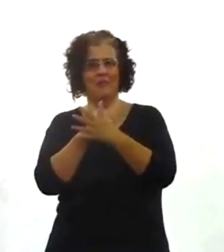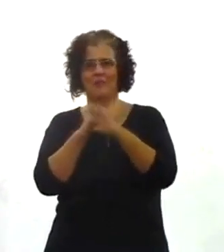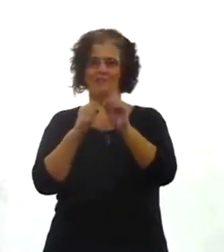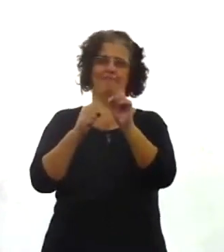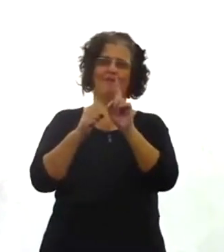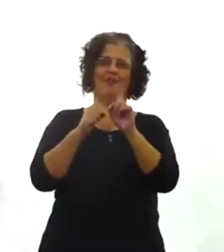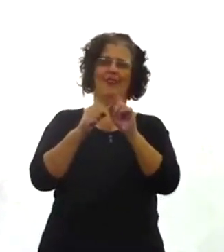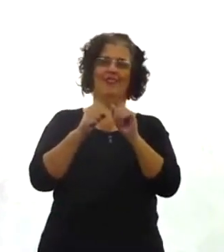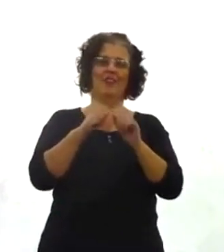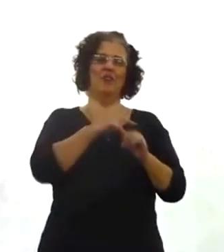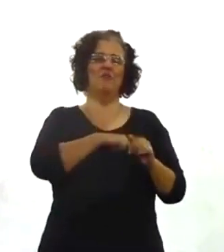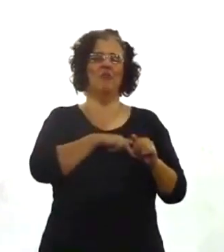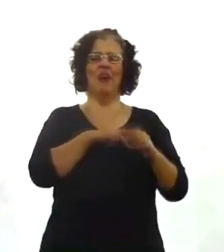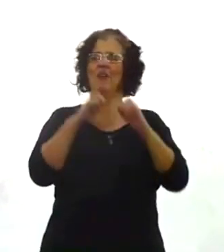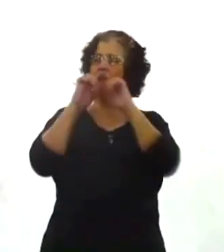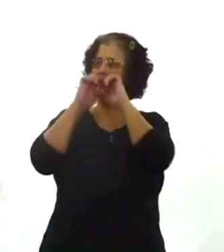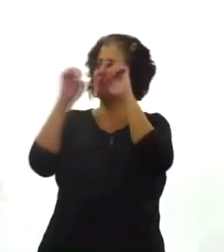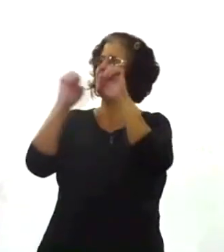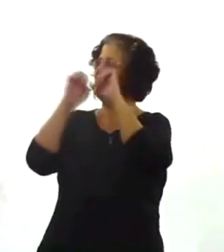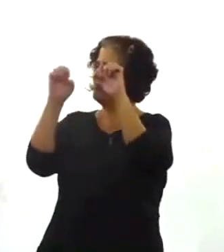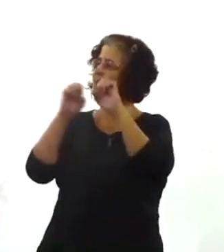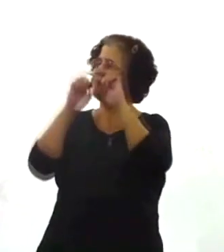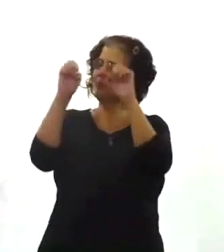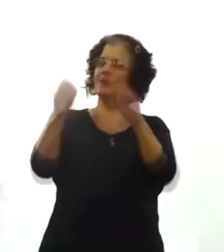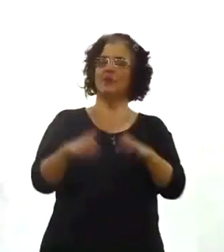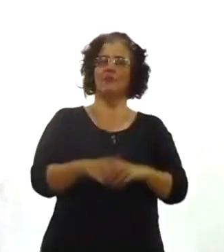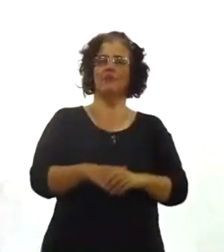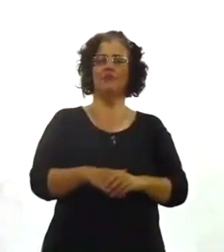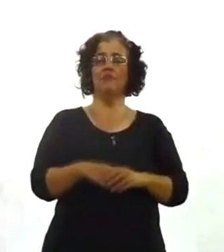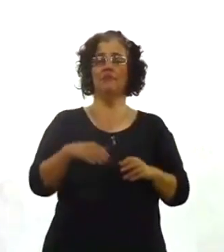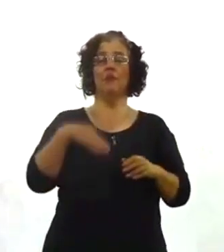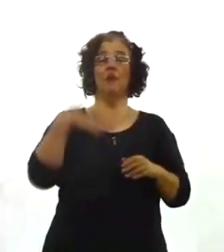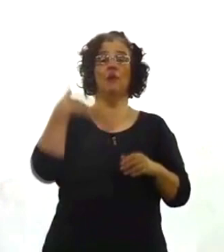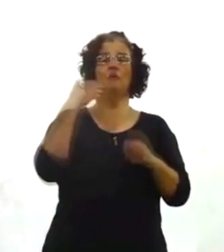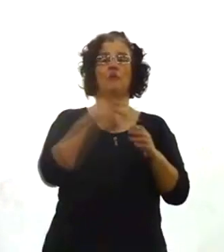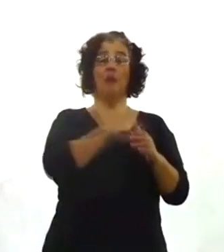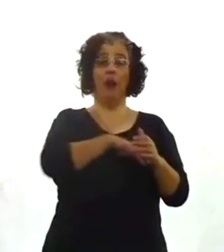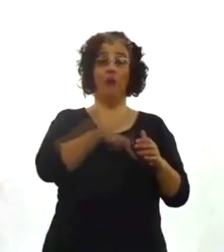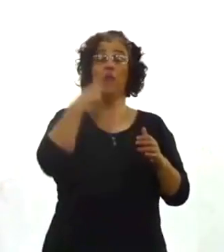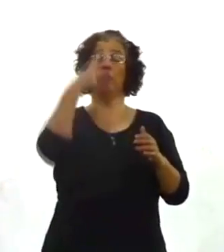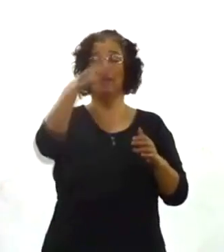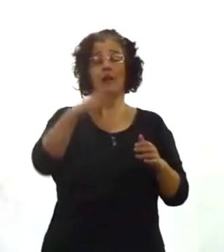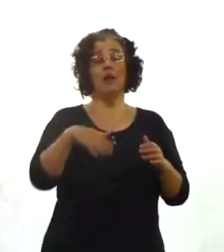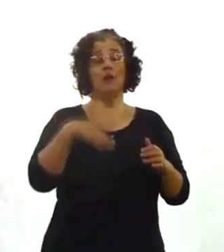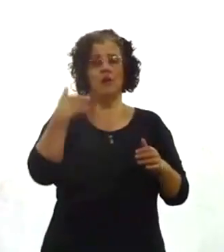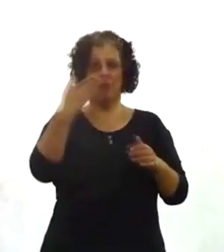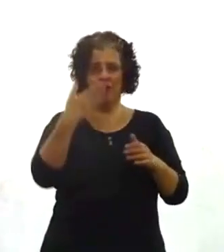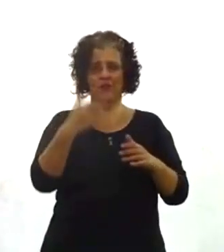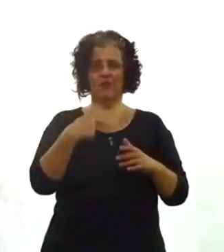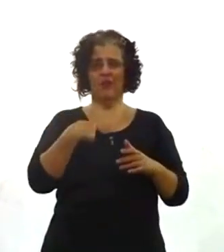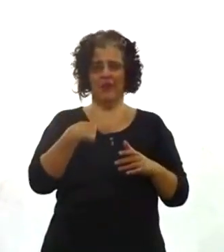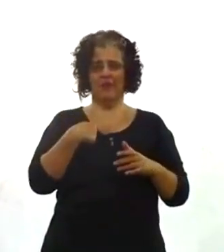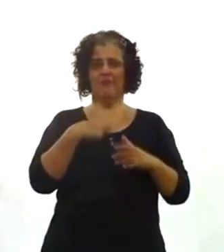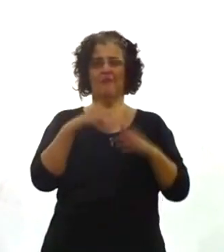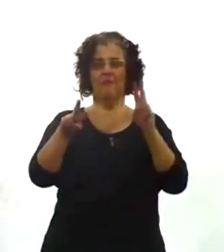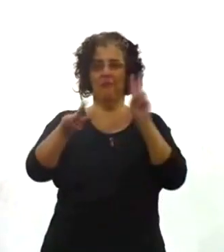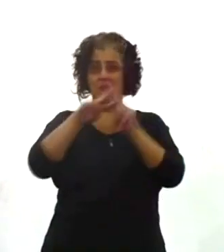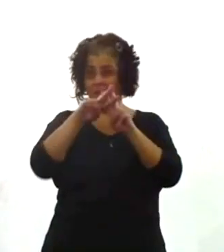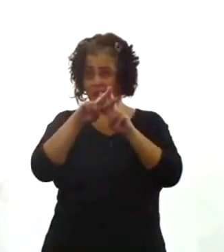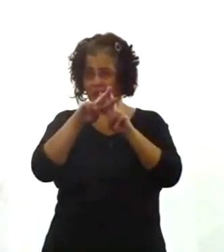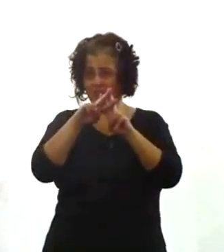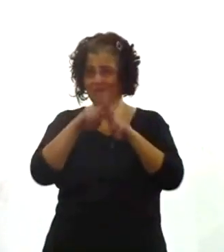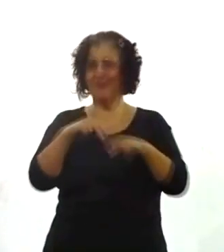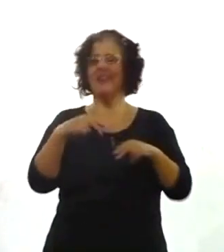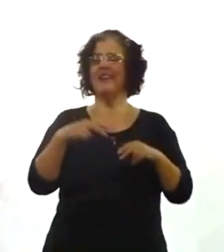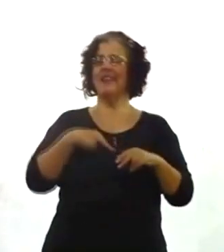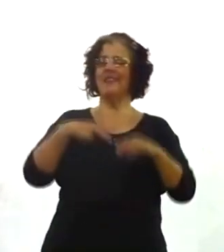Então Paulo diz assim: olha, enquanto eu estou preso, a gente que ainda prega mais o evangelho